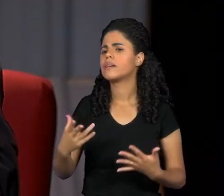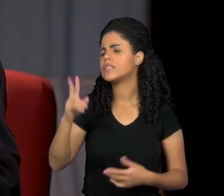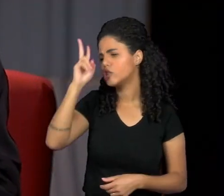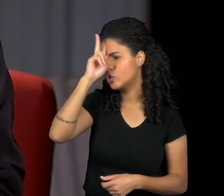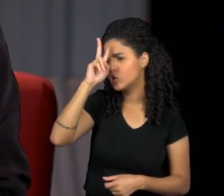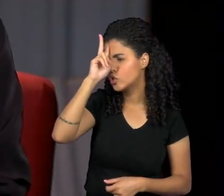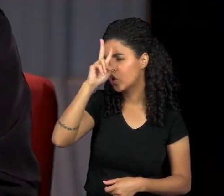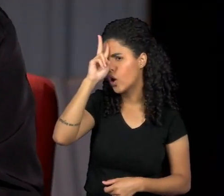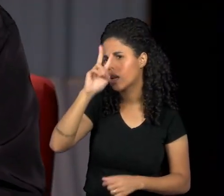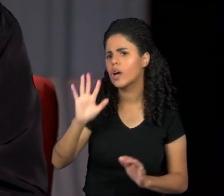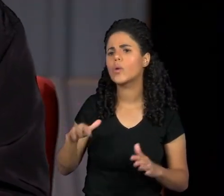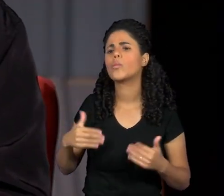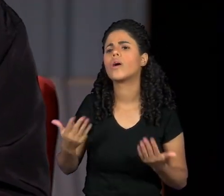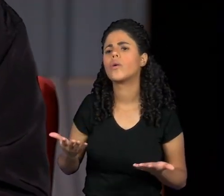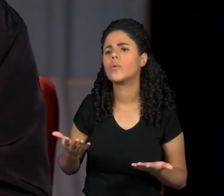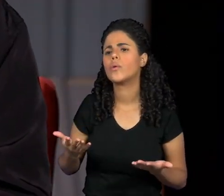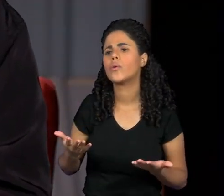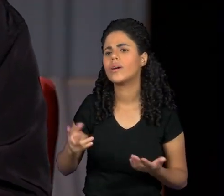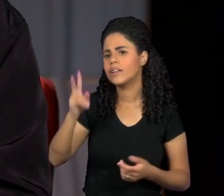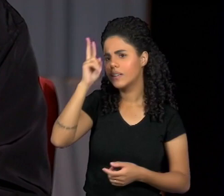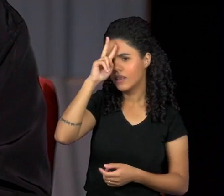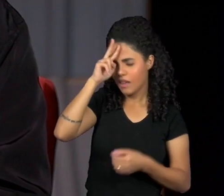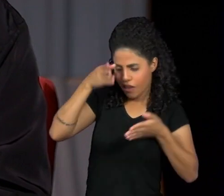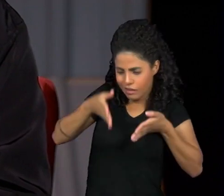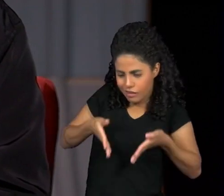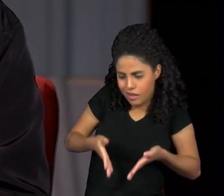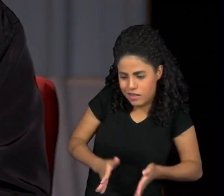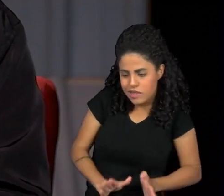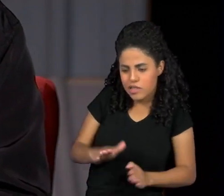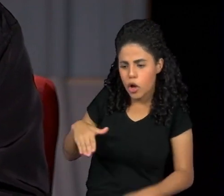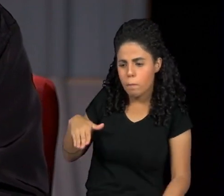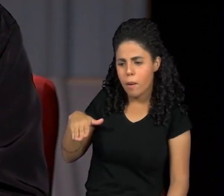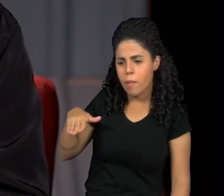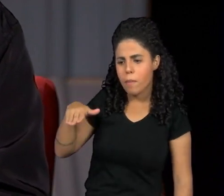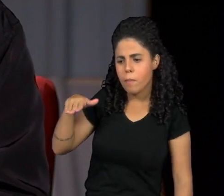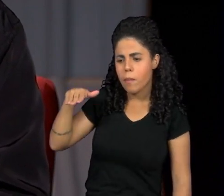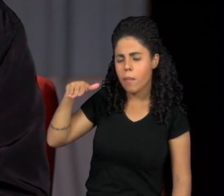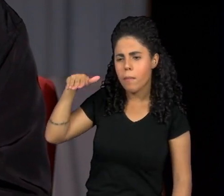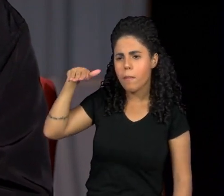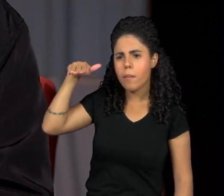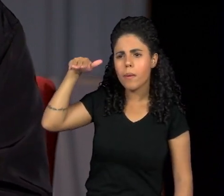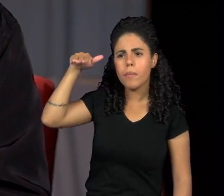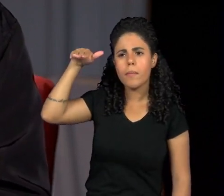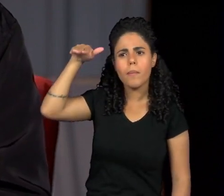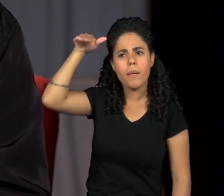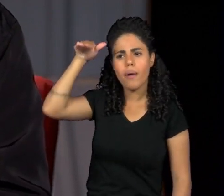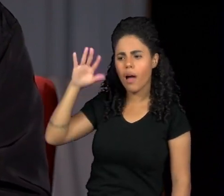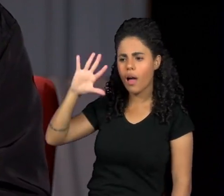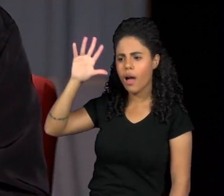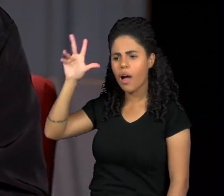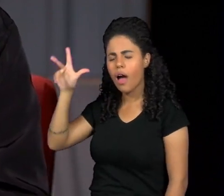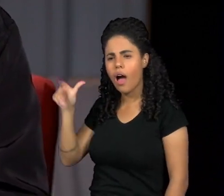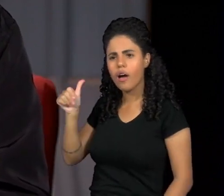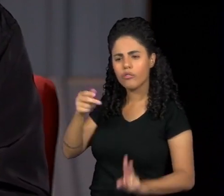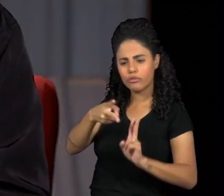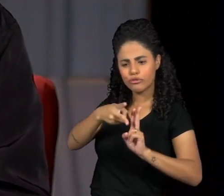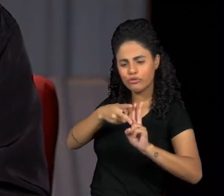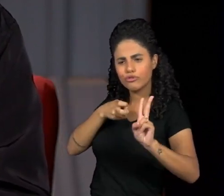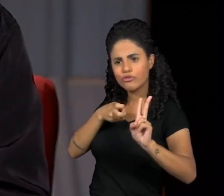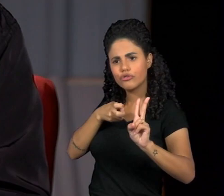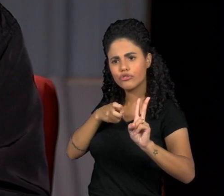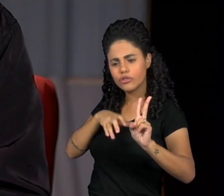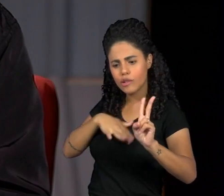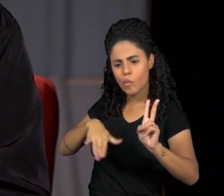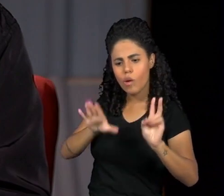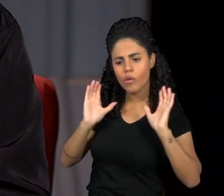com H maiúsculo, né? De nascer, de crescer numa comunidade afro-indígena, uma